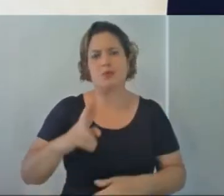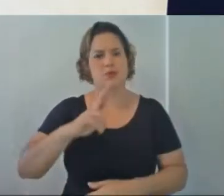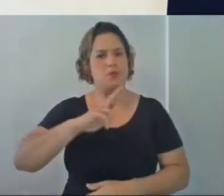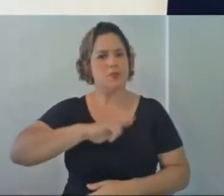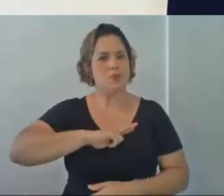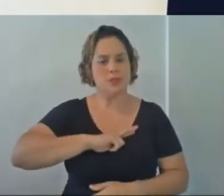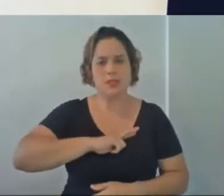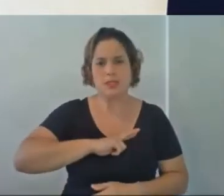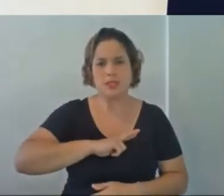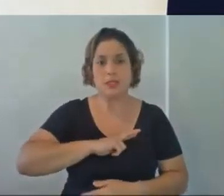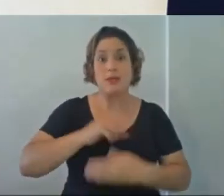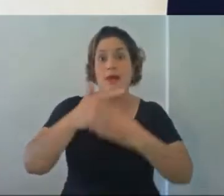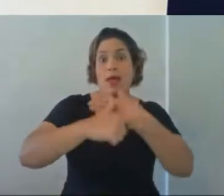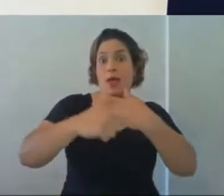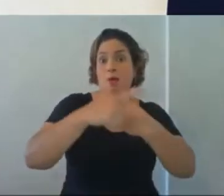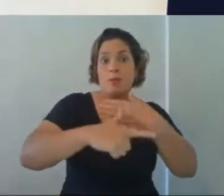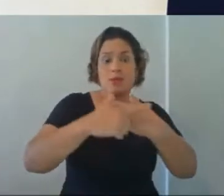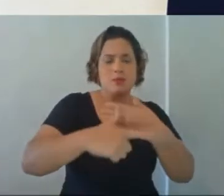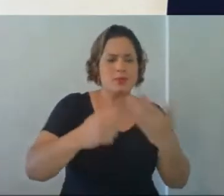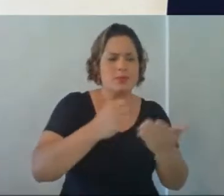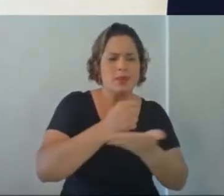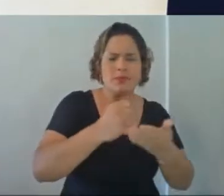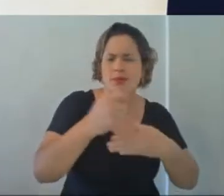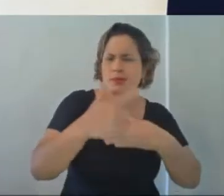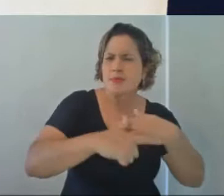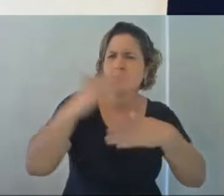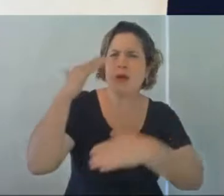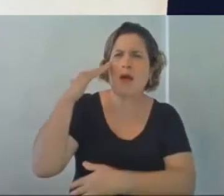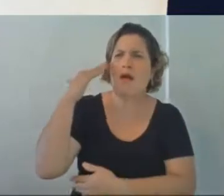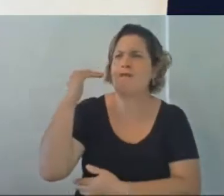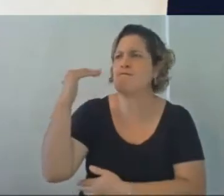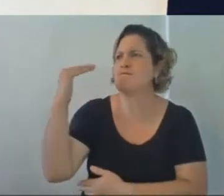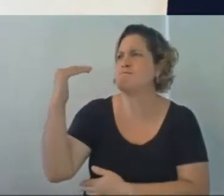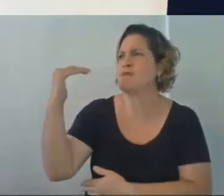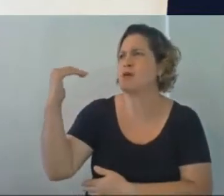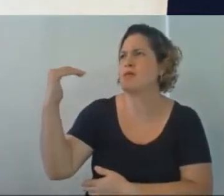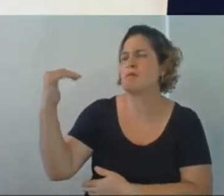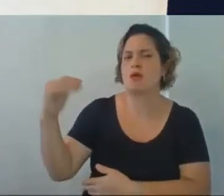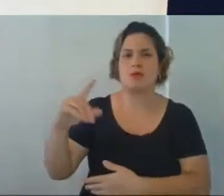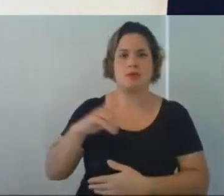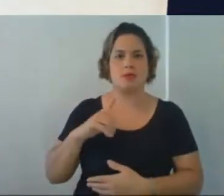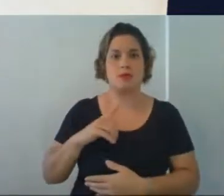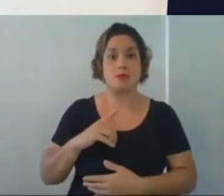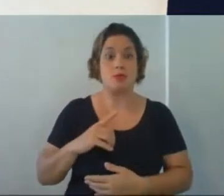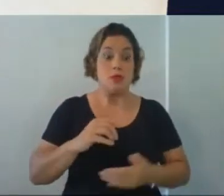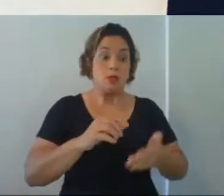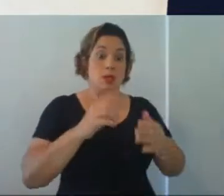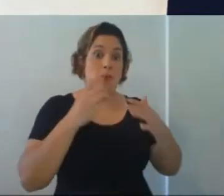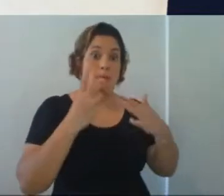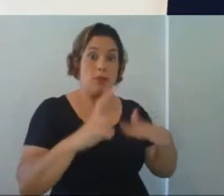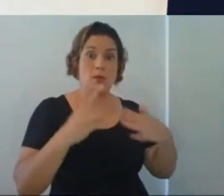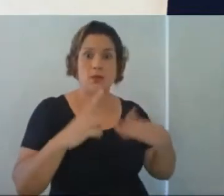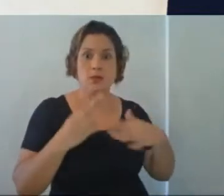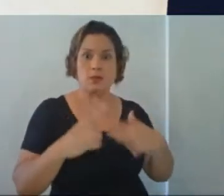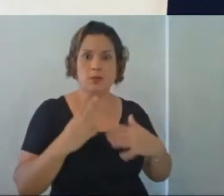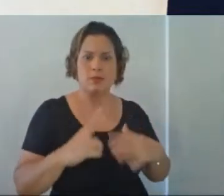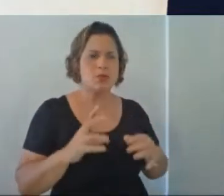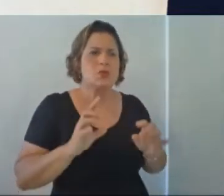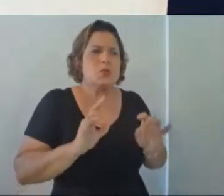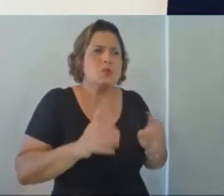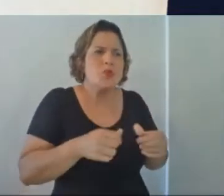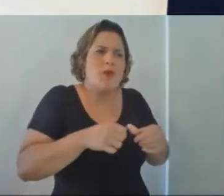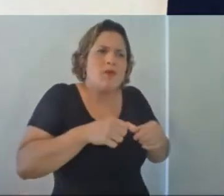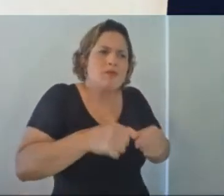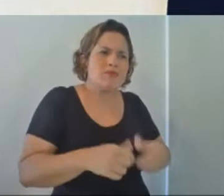de referência, de base dos nossos cânones, né? Então, o Macunaíma ele sai de